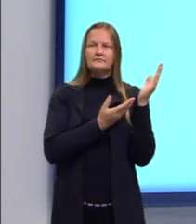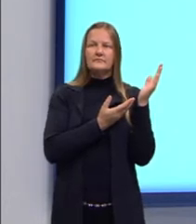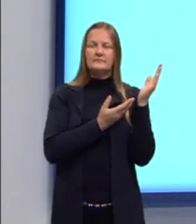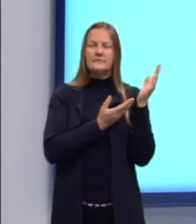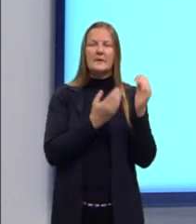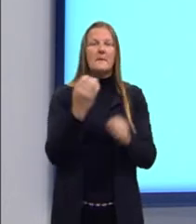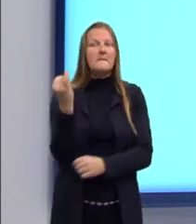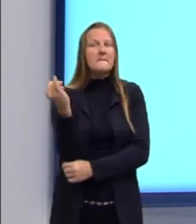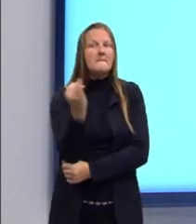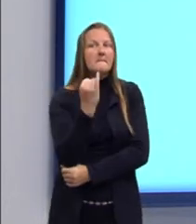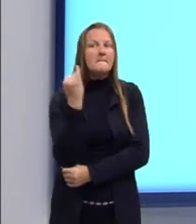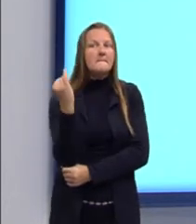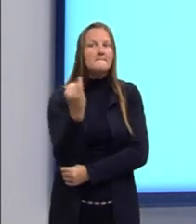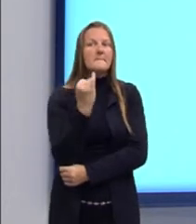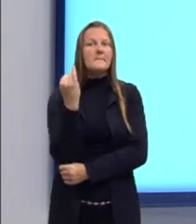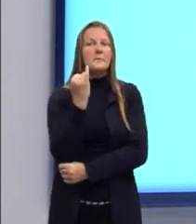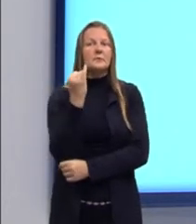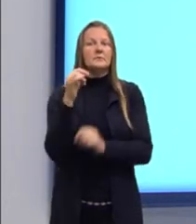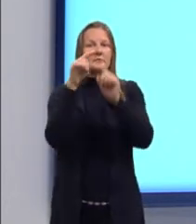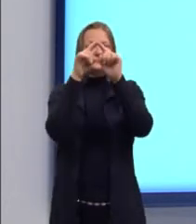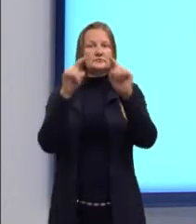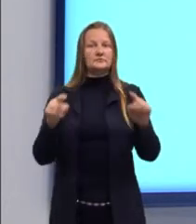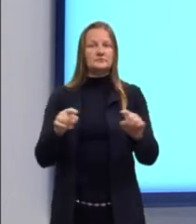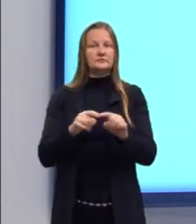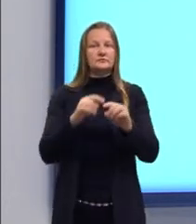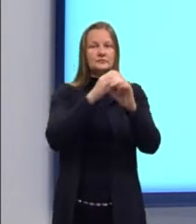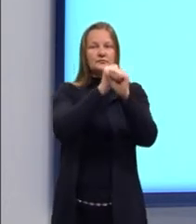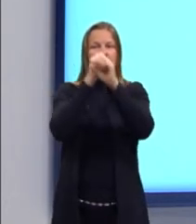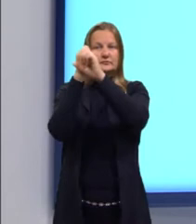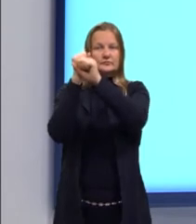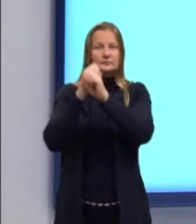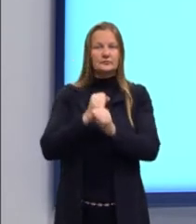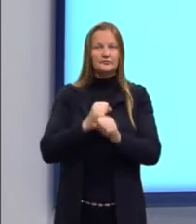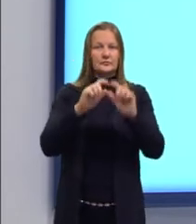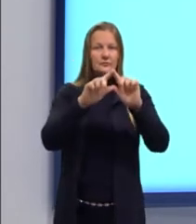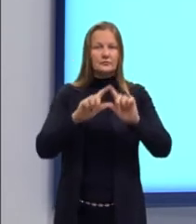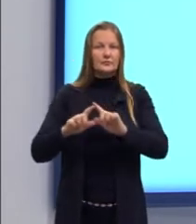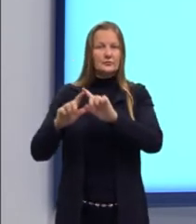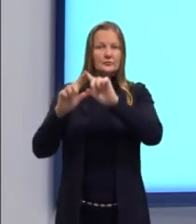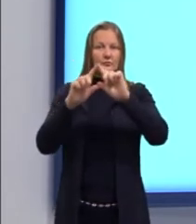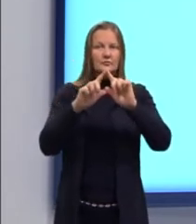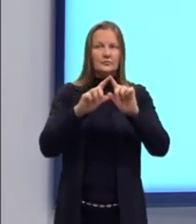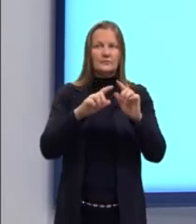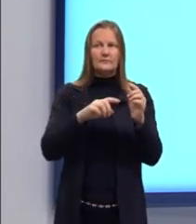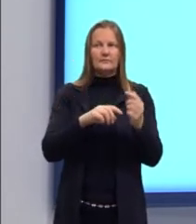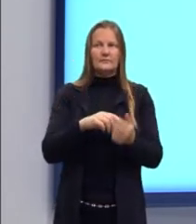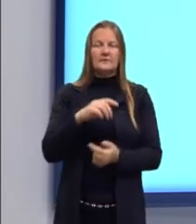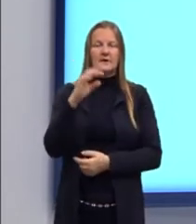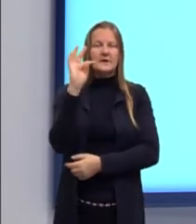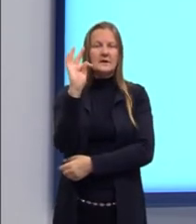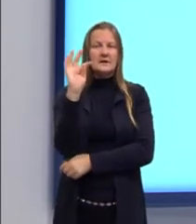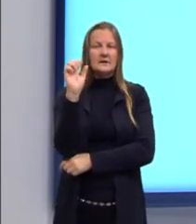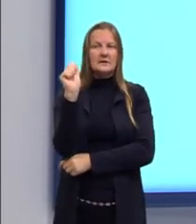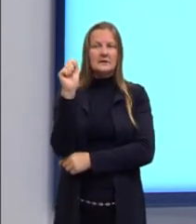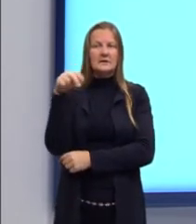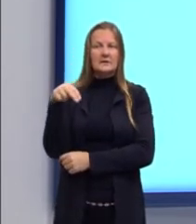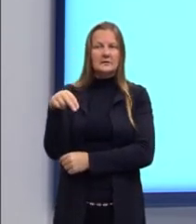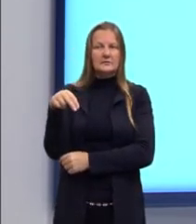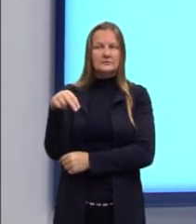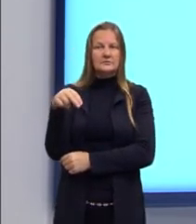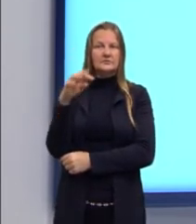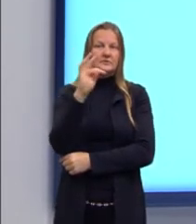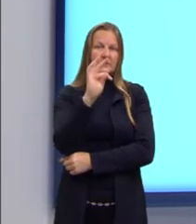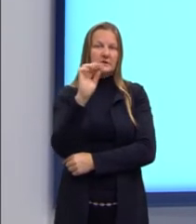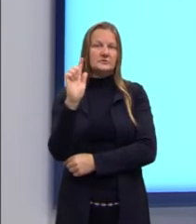fundamentais da trigonometria a primeira delas então é o a tangente de um ângulo